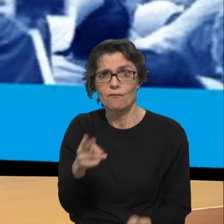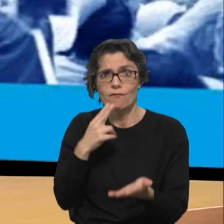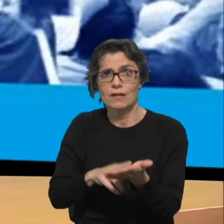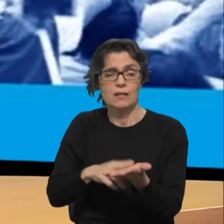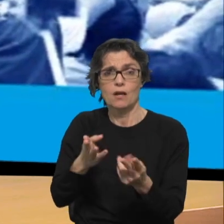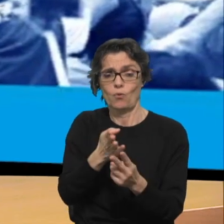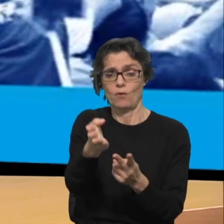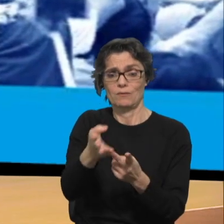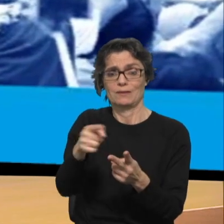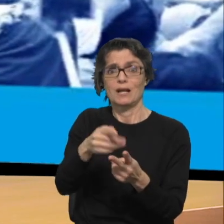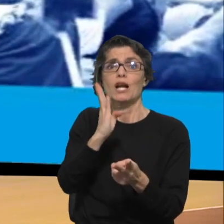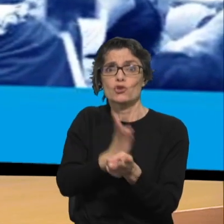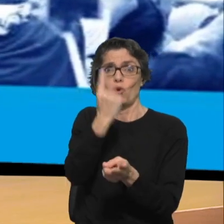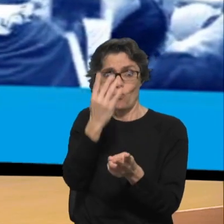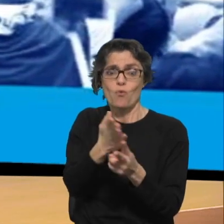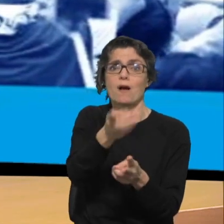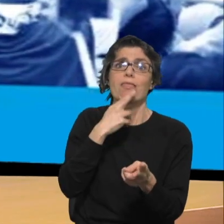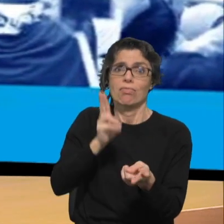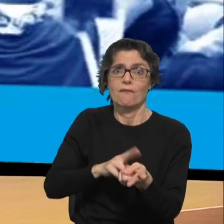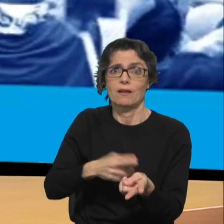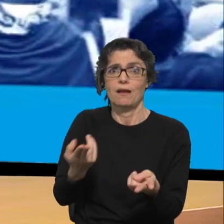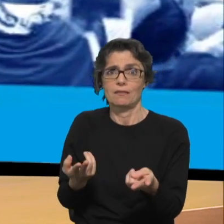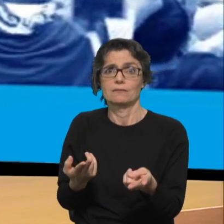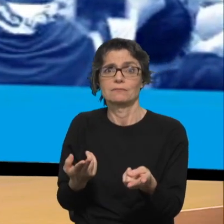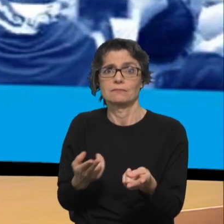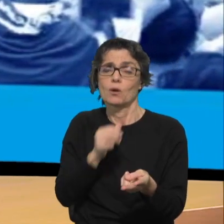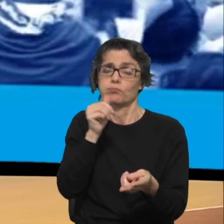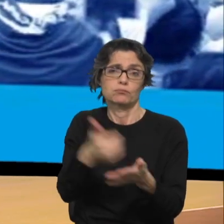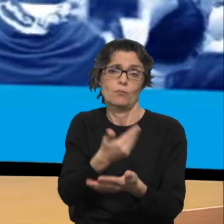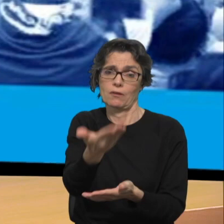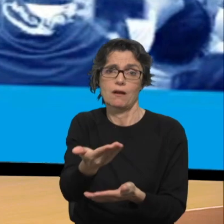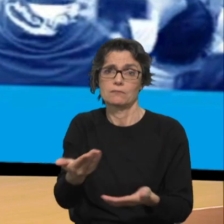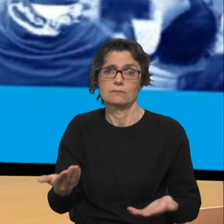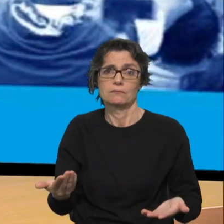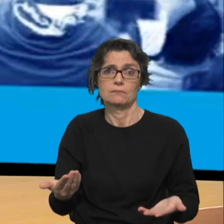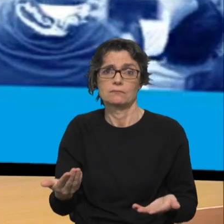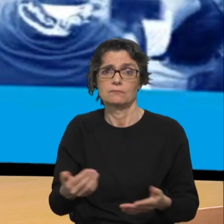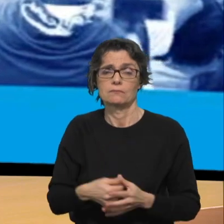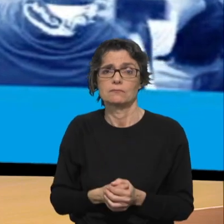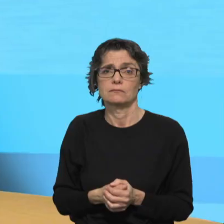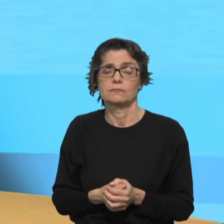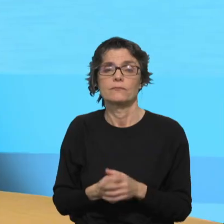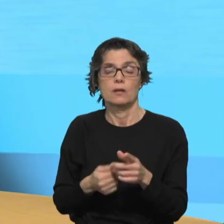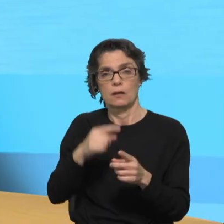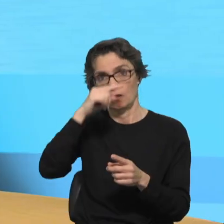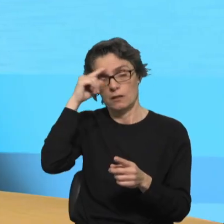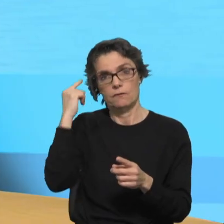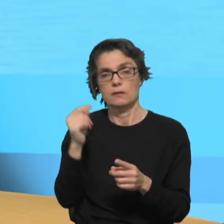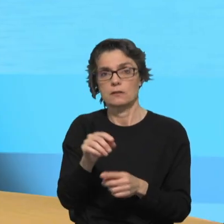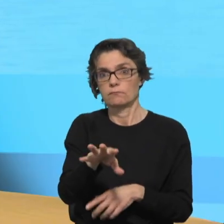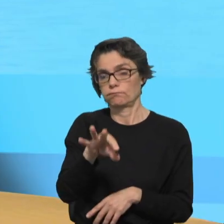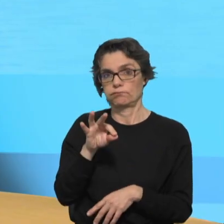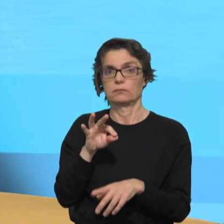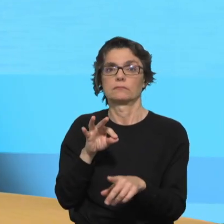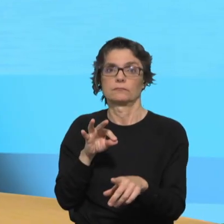uma bifurcação que é só uma estrada que conduz ao fim da vida dessa pessoa. e que pode ser bem mais difícil conseguir essa outra